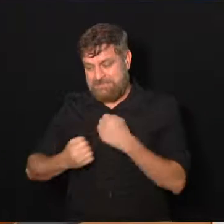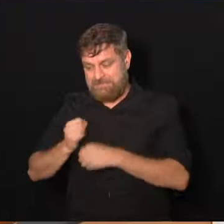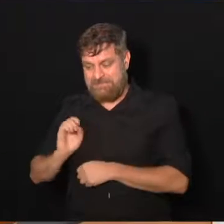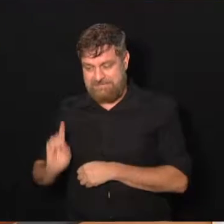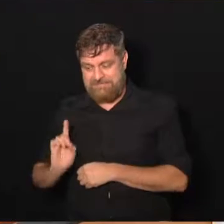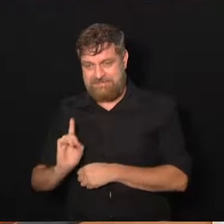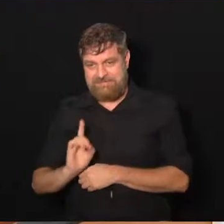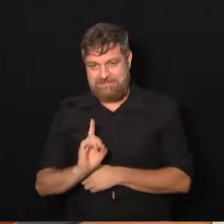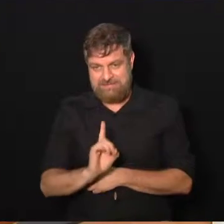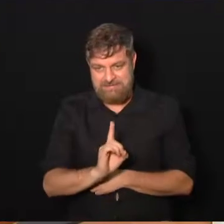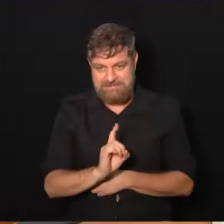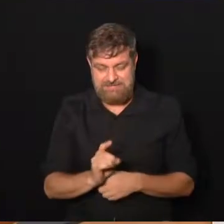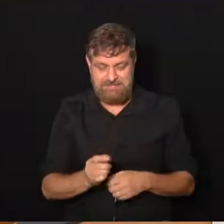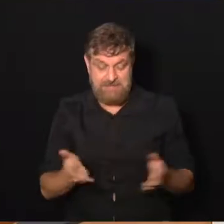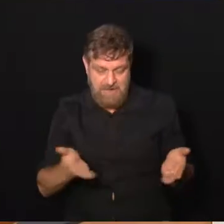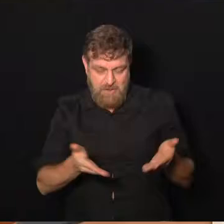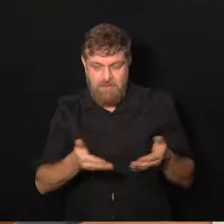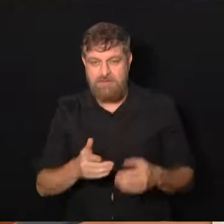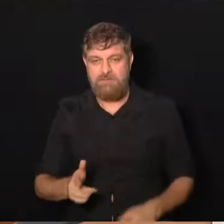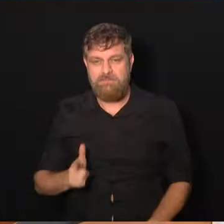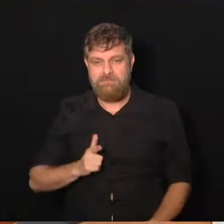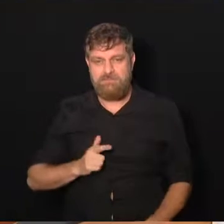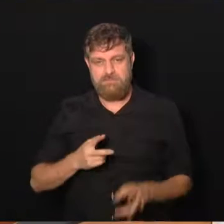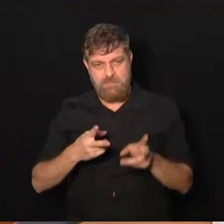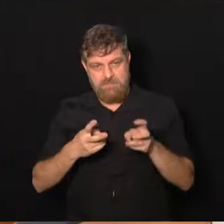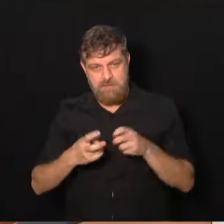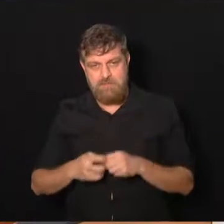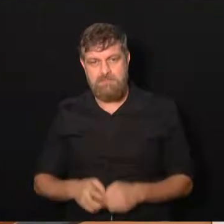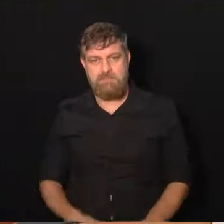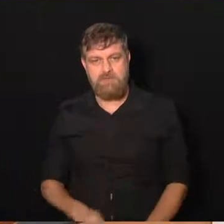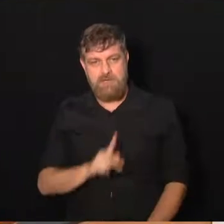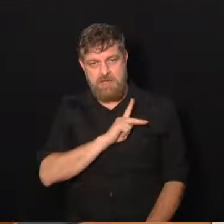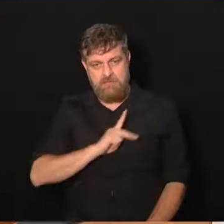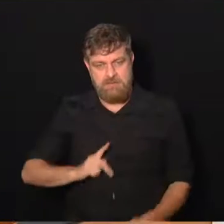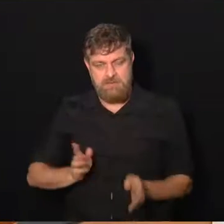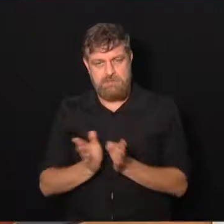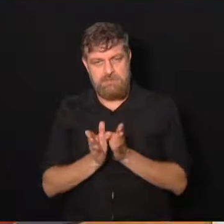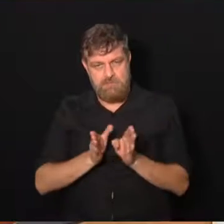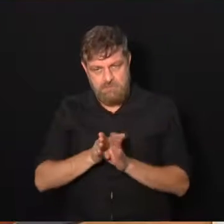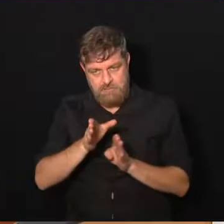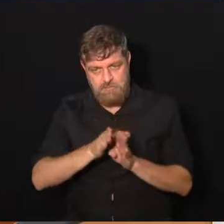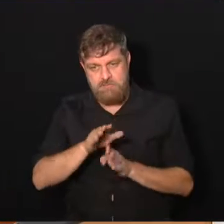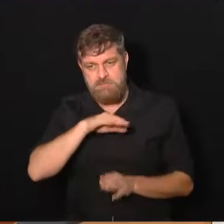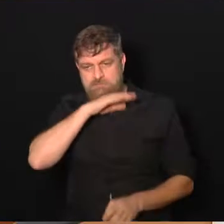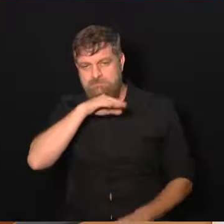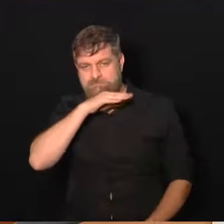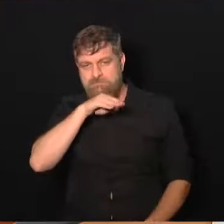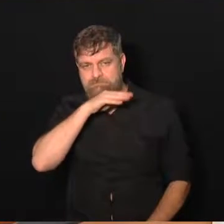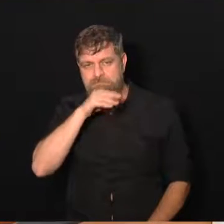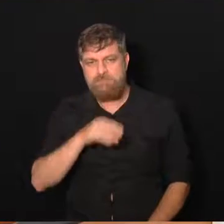entendo que a fala da Maria José é totalmente